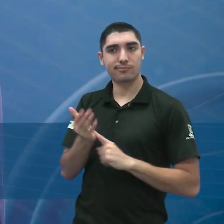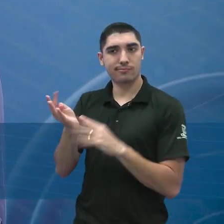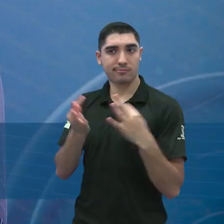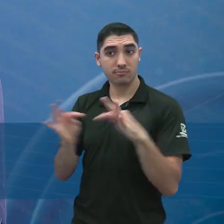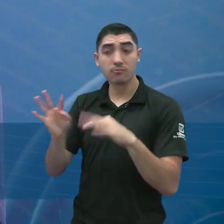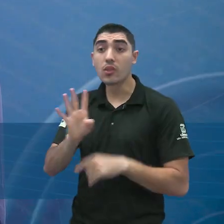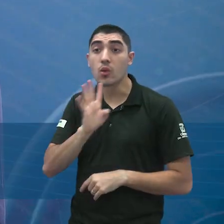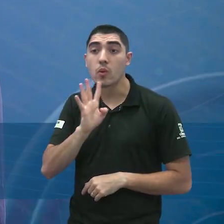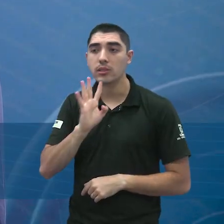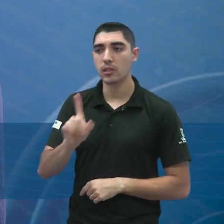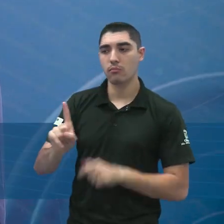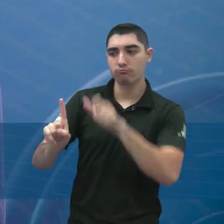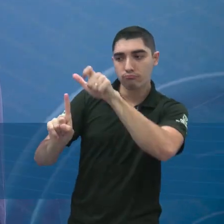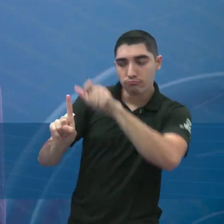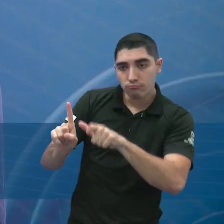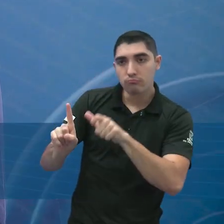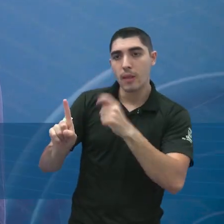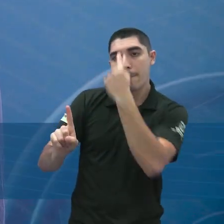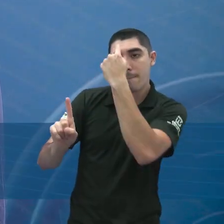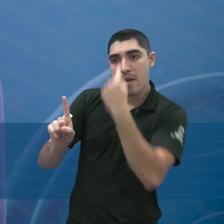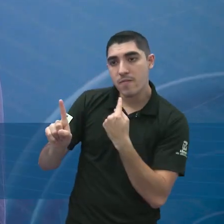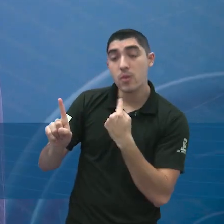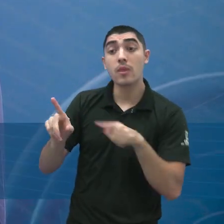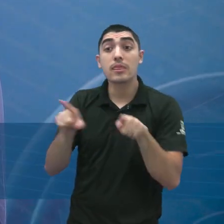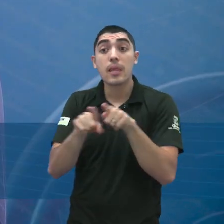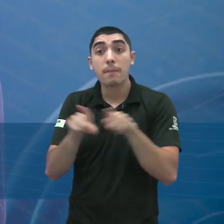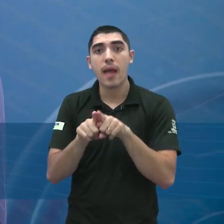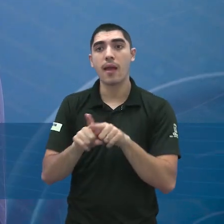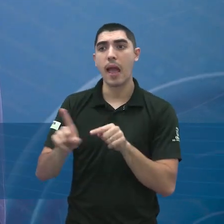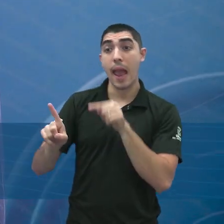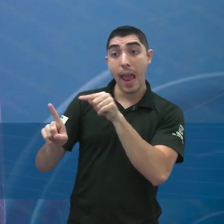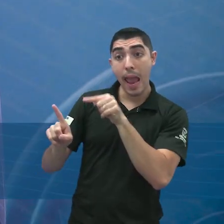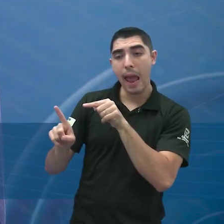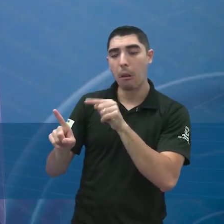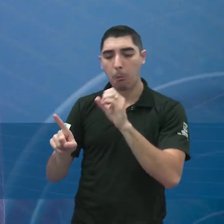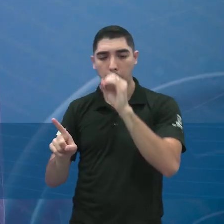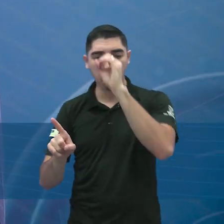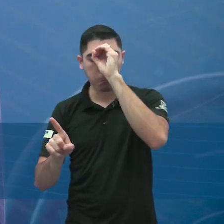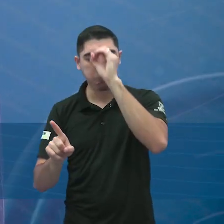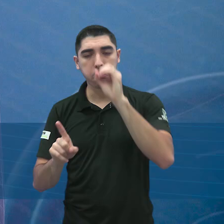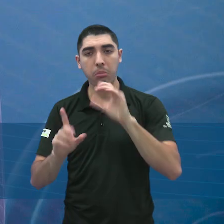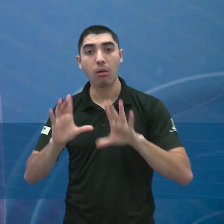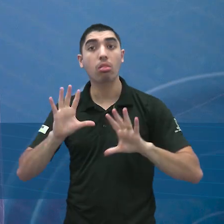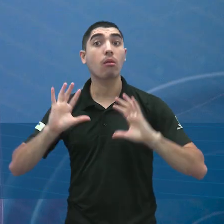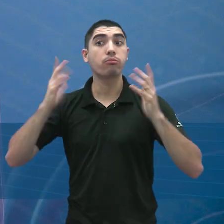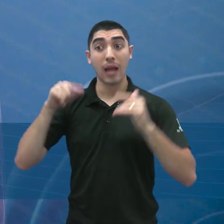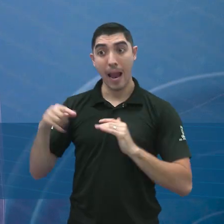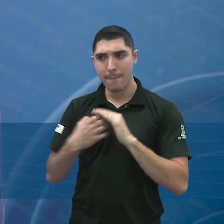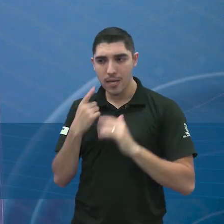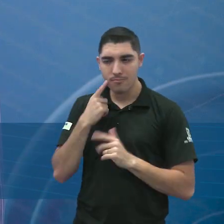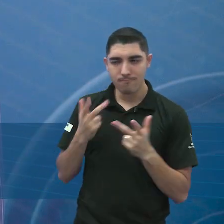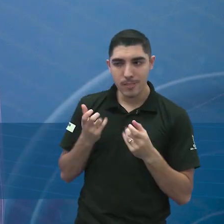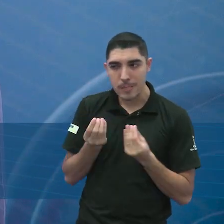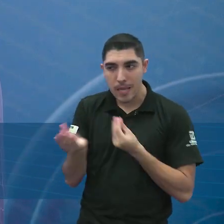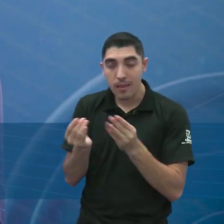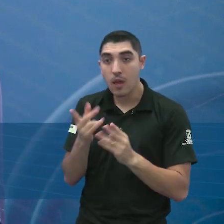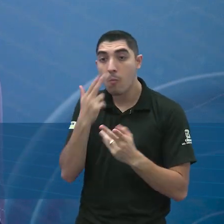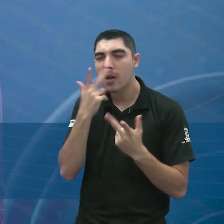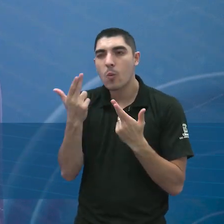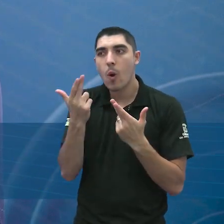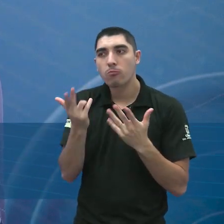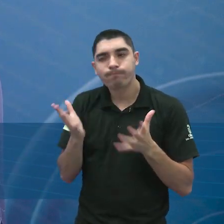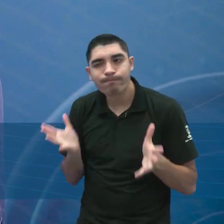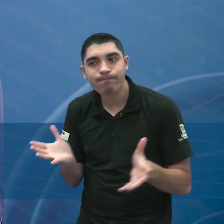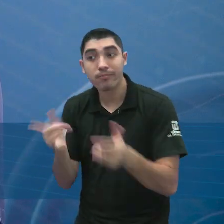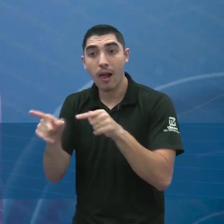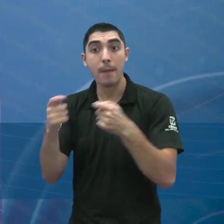consumo, inclusive prever alguma coisa antes que a pessoa realmente saiba que está precisando daquilo. Então, um exemplo clássico, por exemplo, se